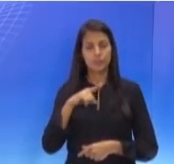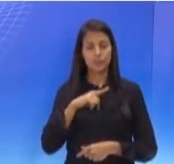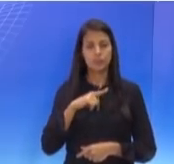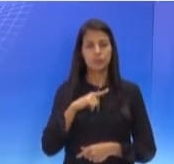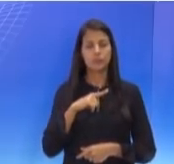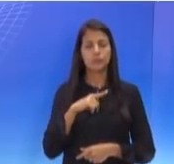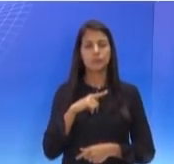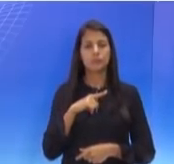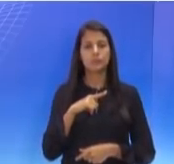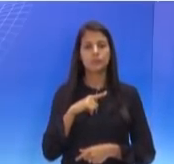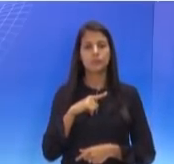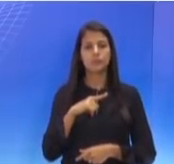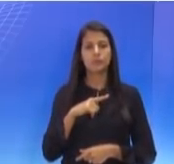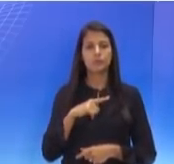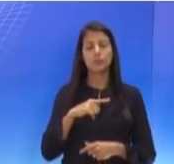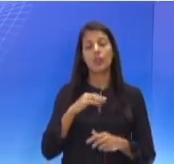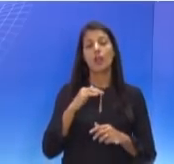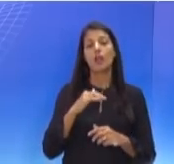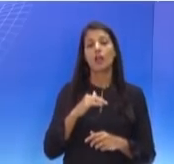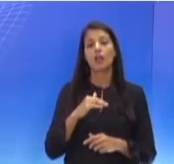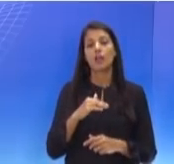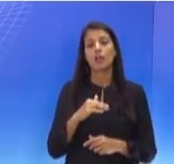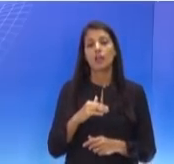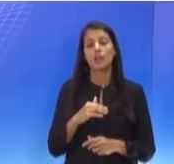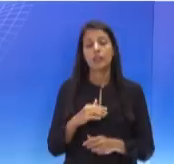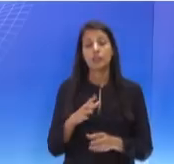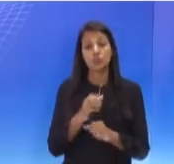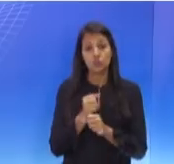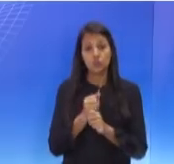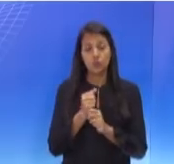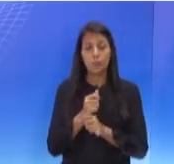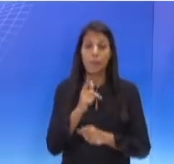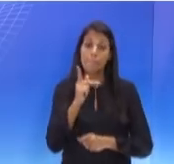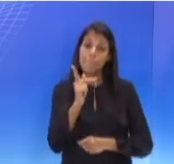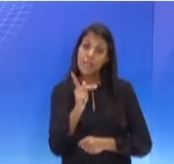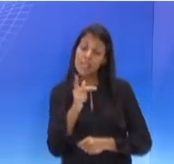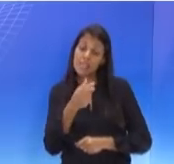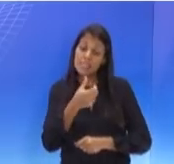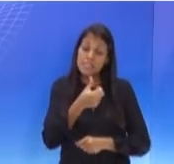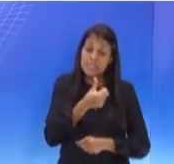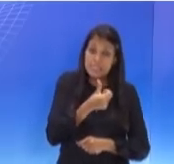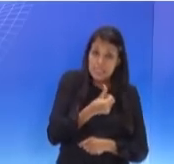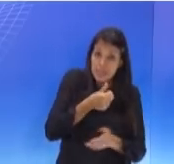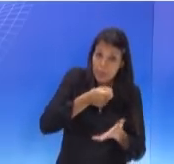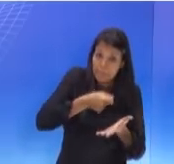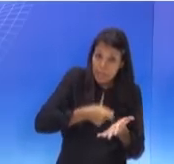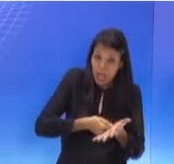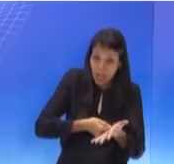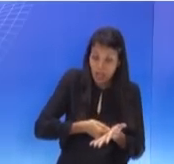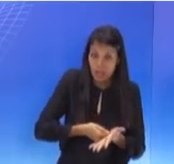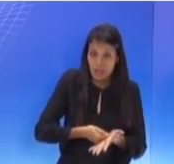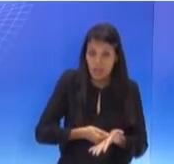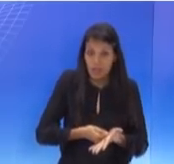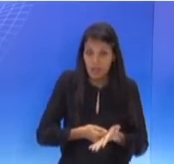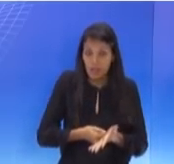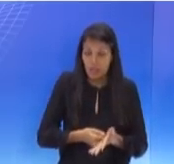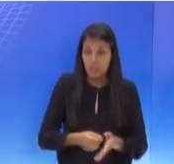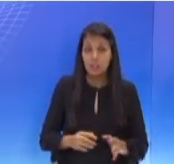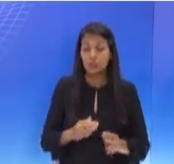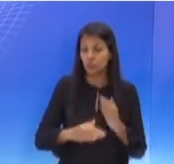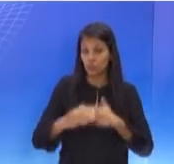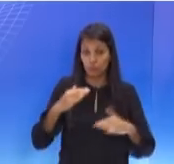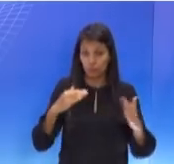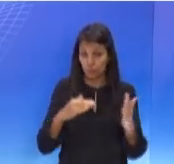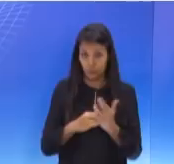agora fórmula nas parcelas. P6, ele vai pagar integral, certo? Não vai ter desconto. A